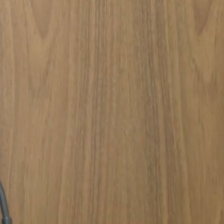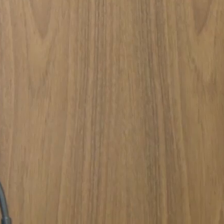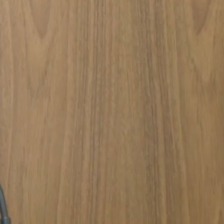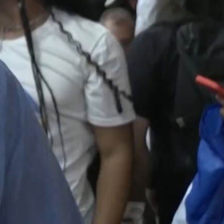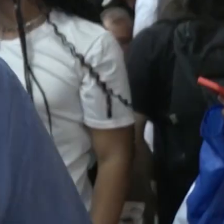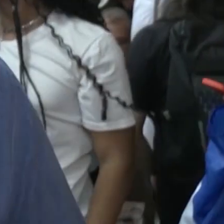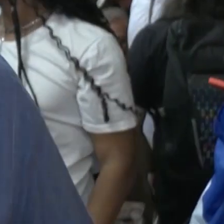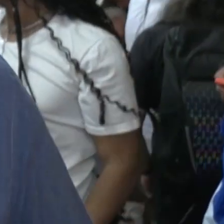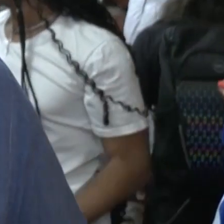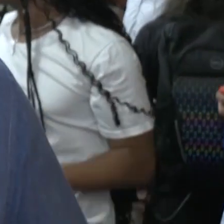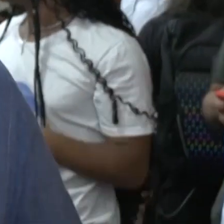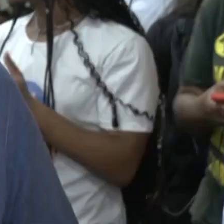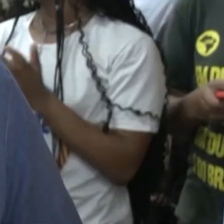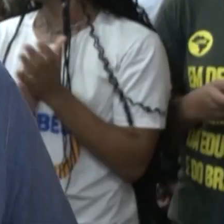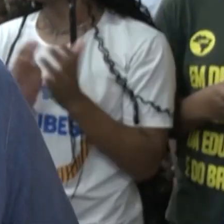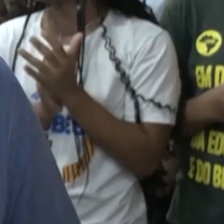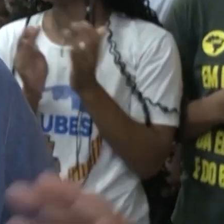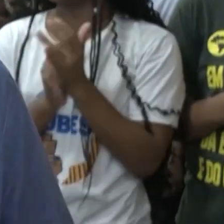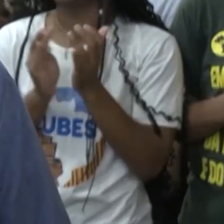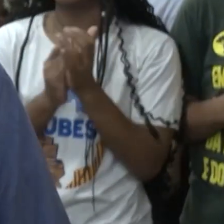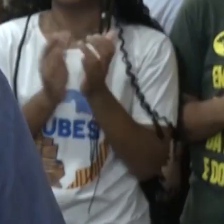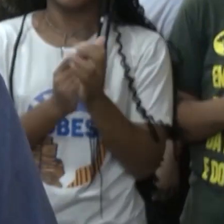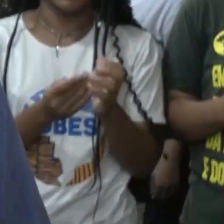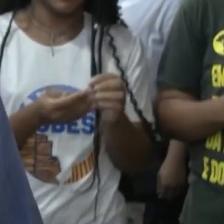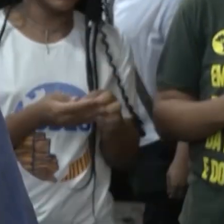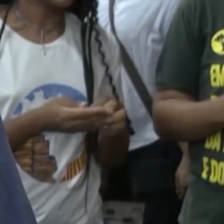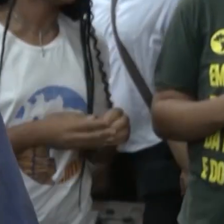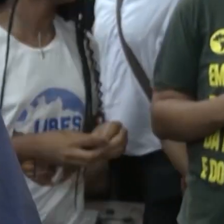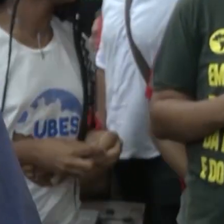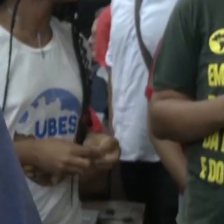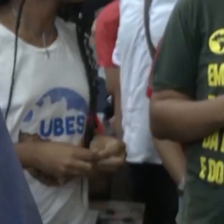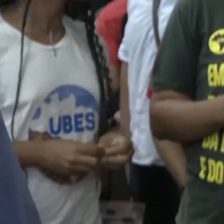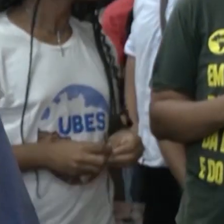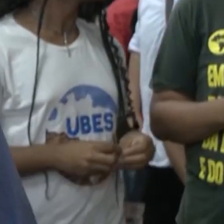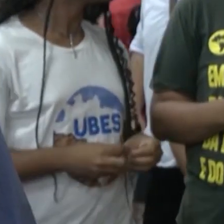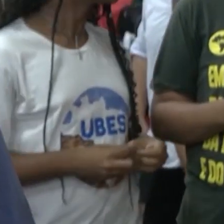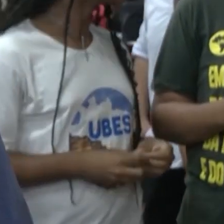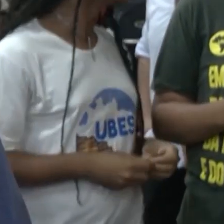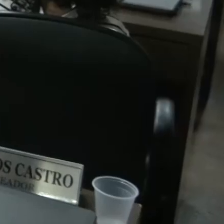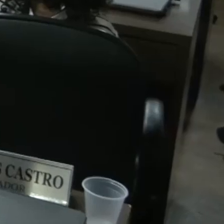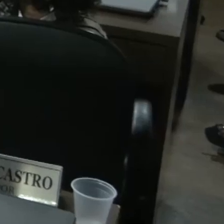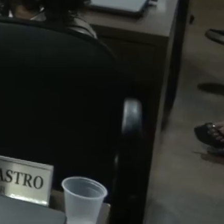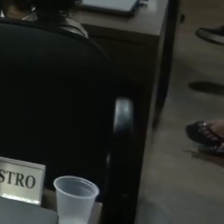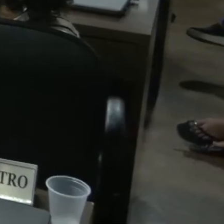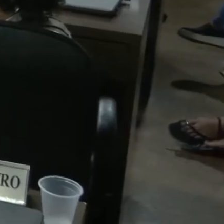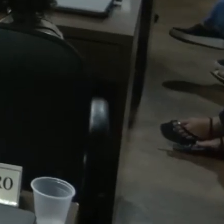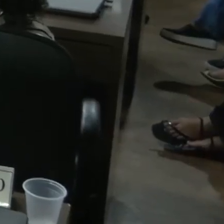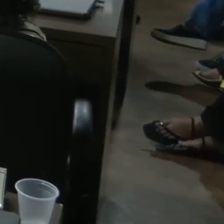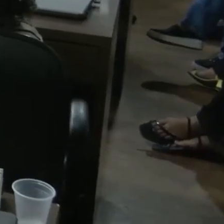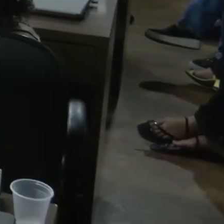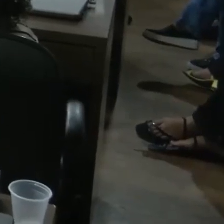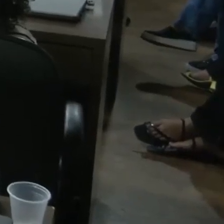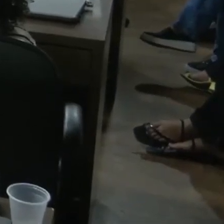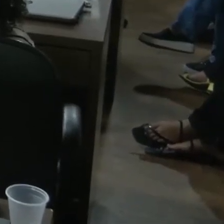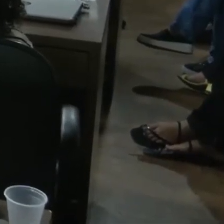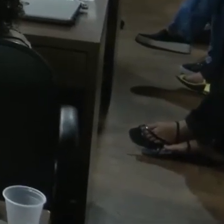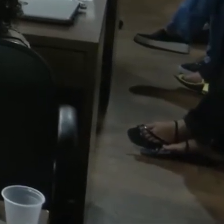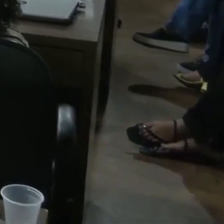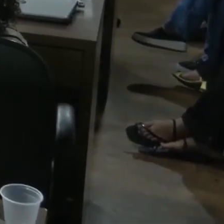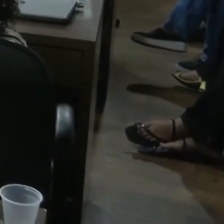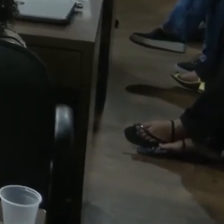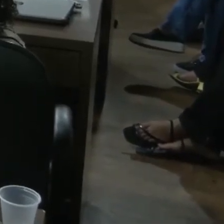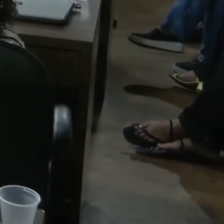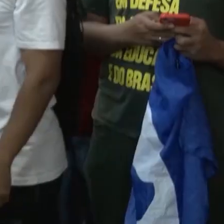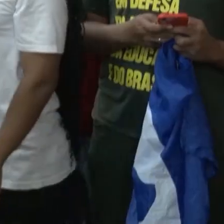na Câmara. O professor Franklin Douglas, autor do projeto e um dos articuladores do plebiscito, também esteve presente e contribuiu